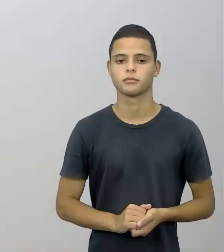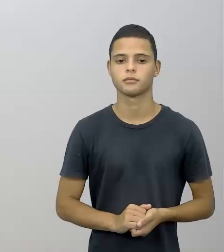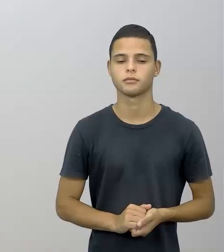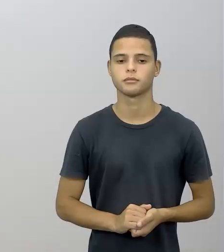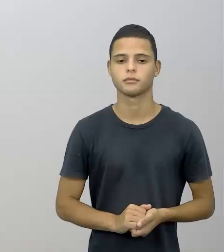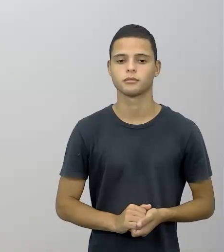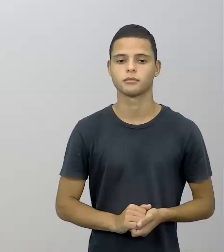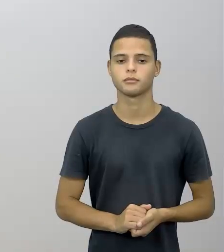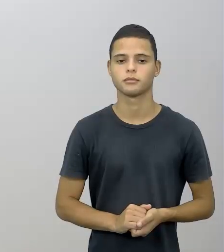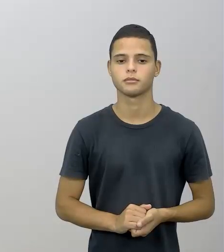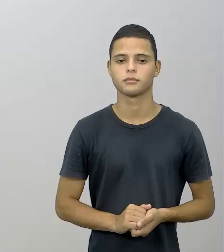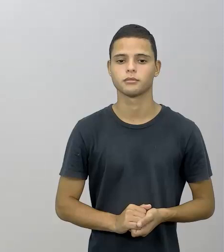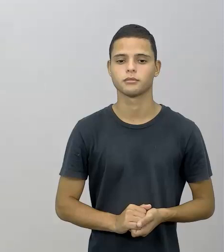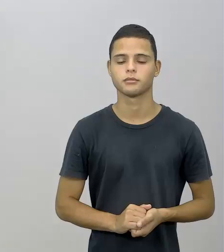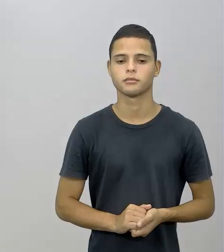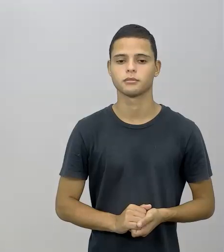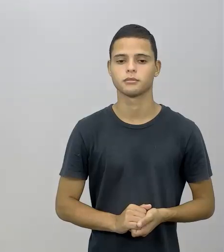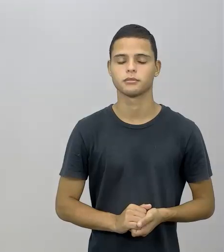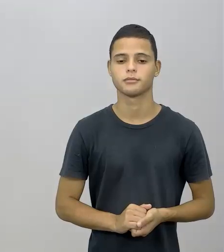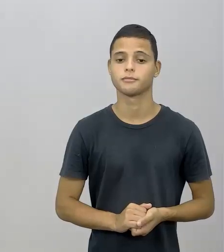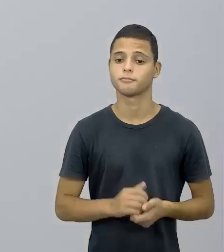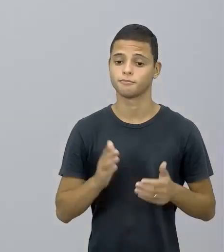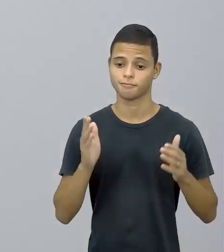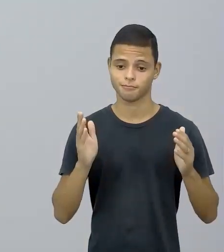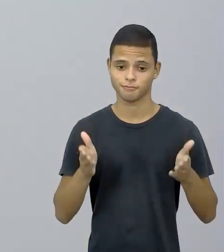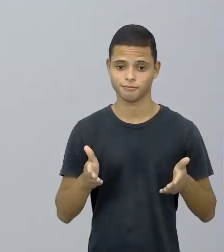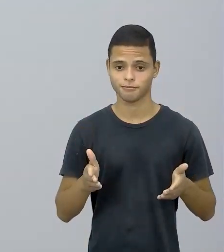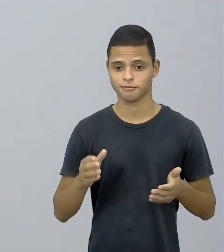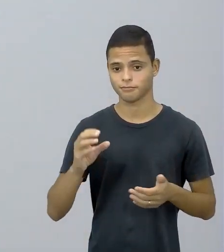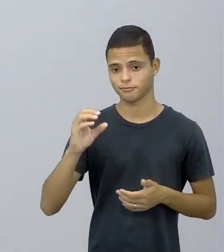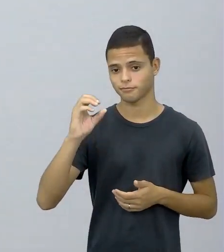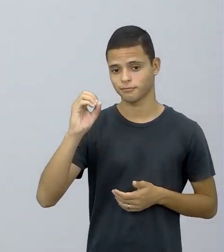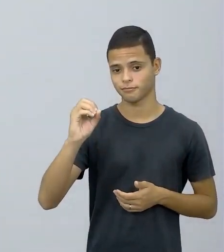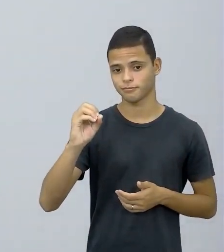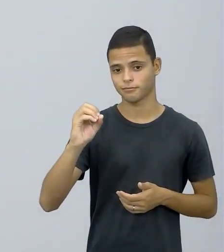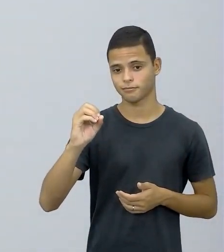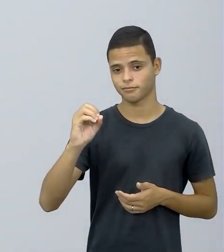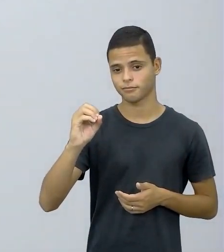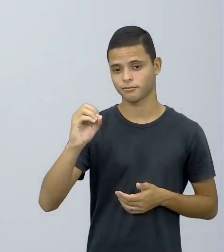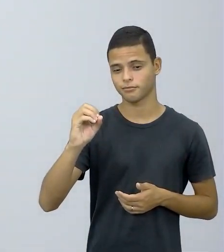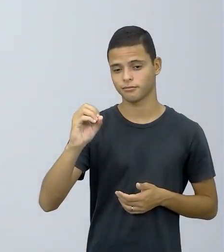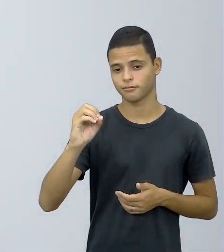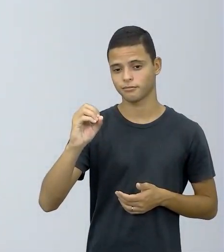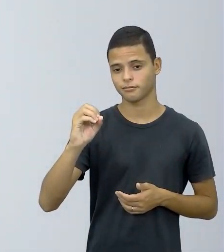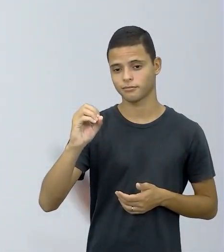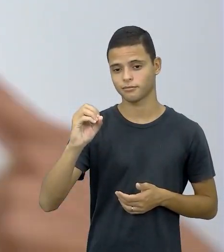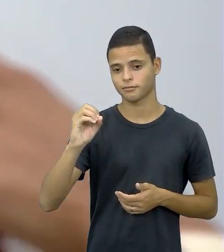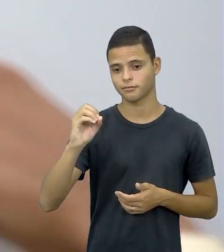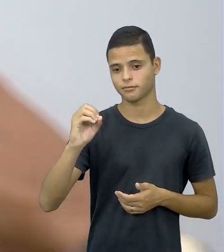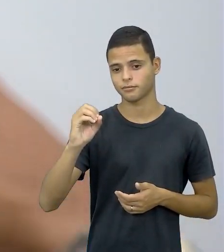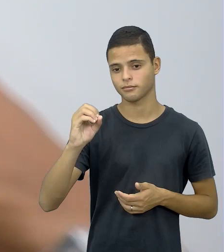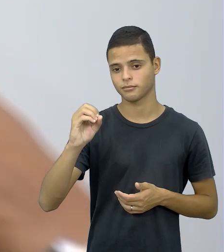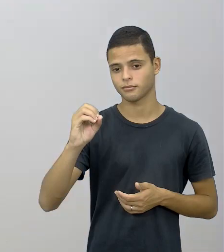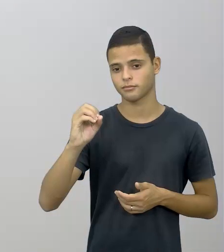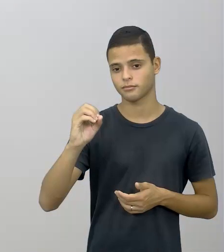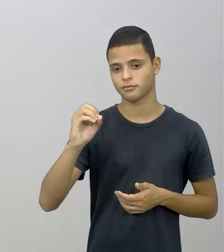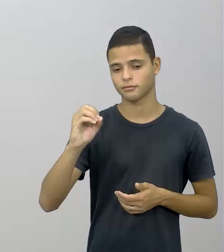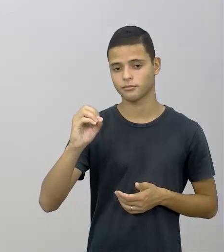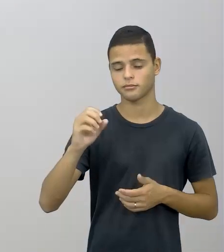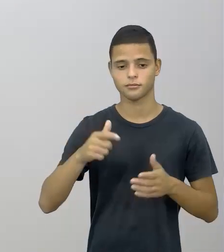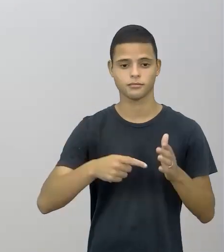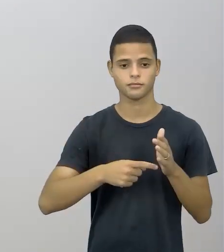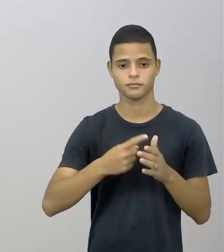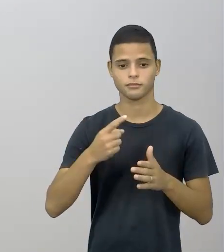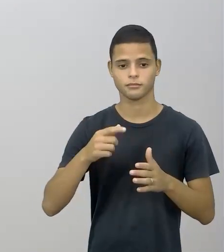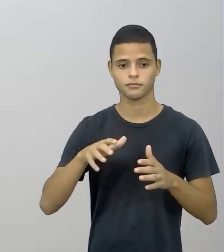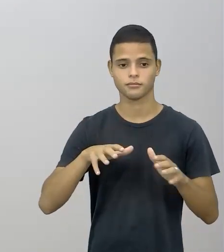Pá. Fala já. Já. Aqui é 0, tá? Então a gente vai começar do 0. Eu tô tentando alinhar. No primeiro movimento,